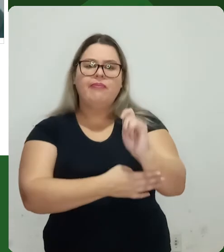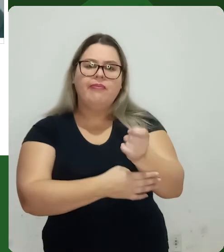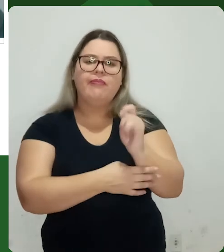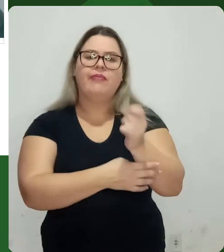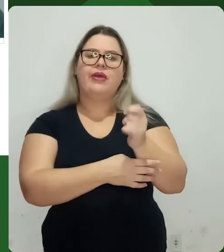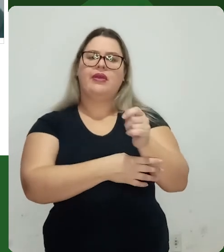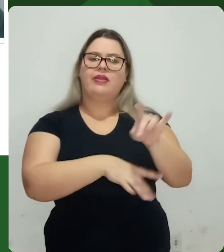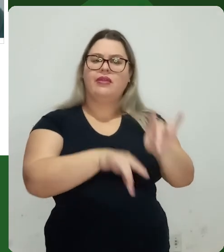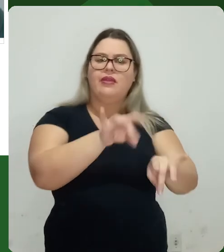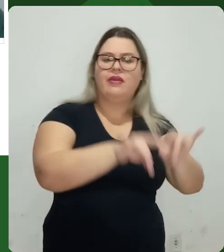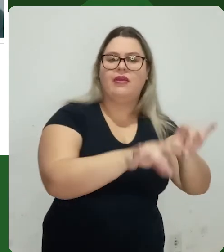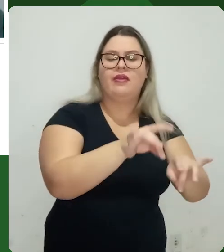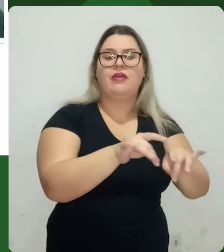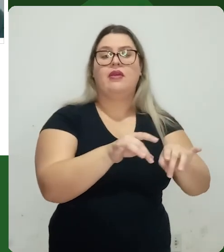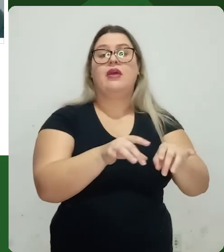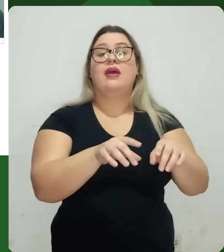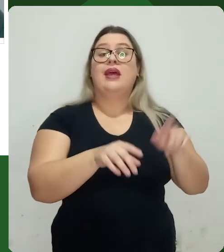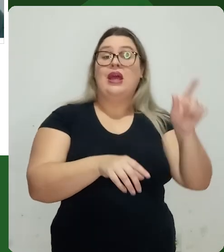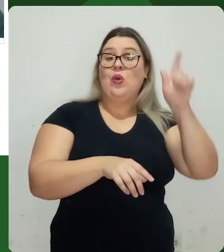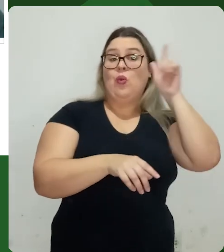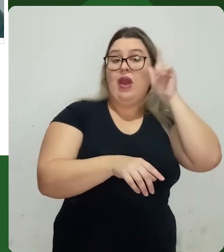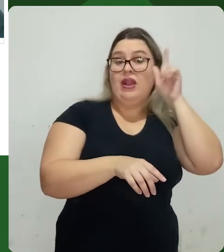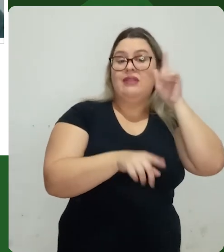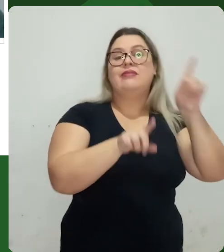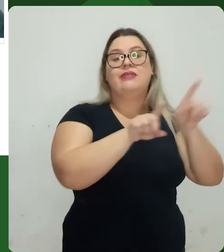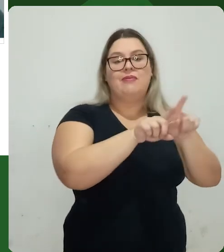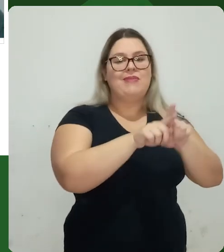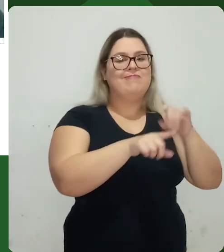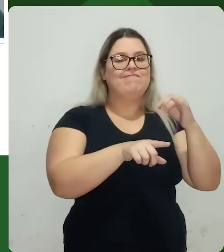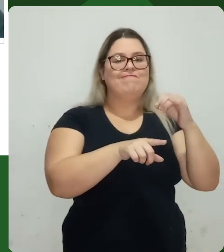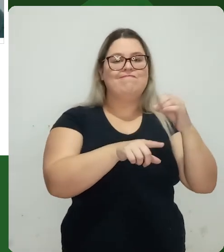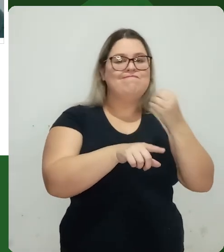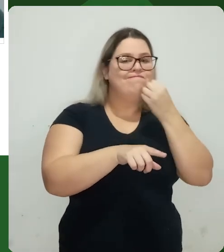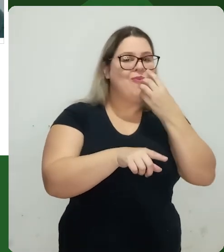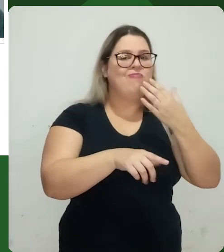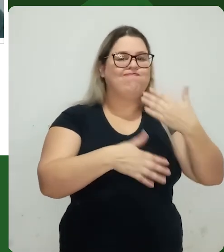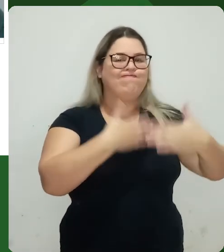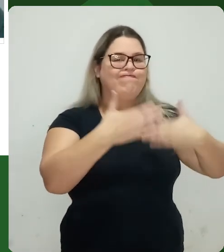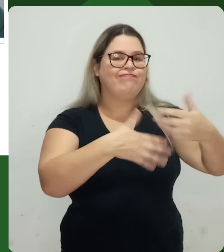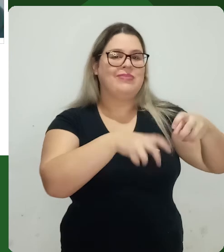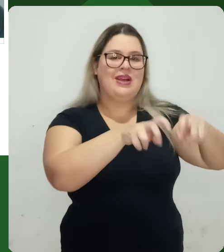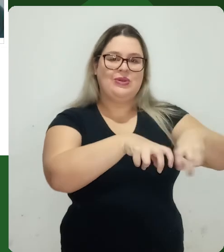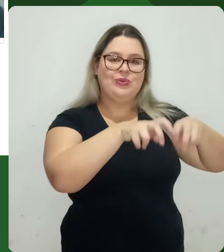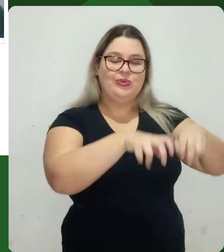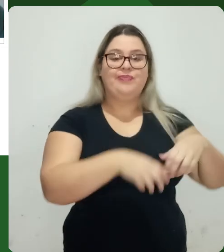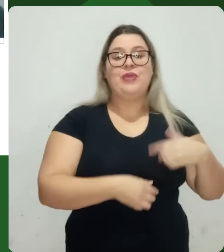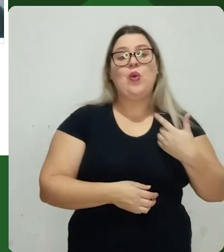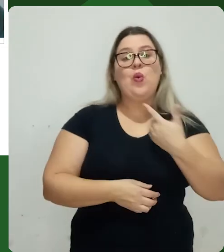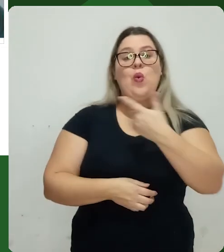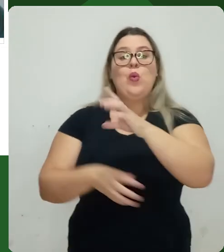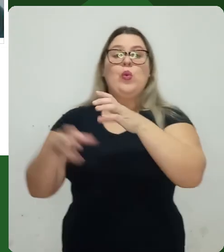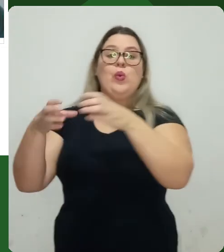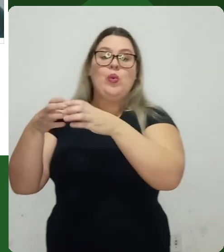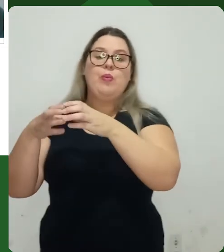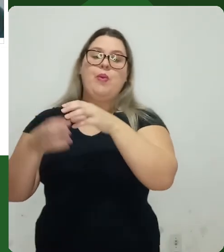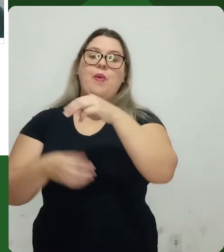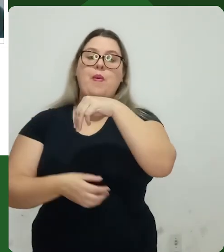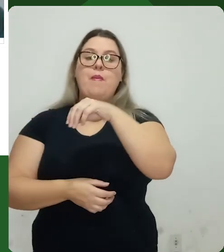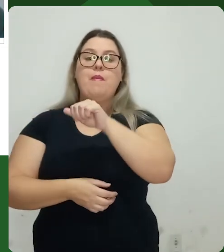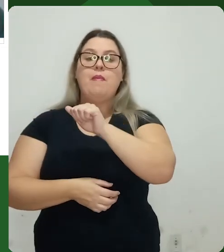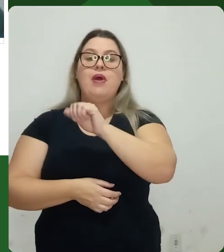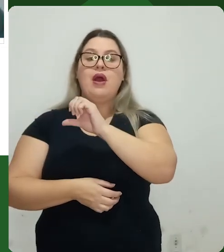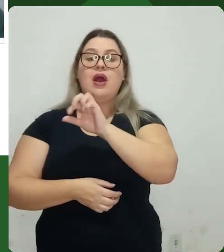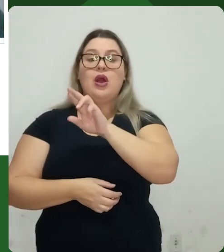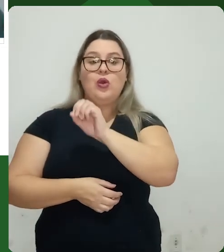pescadores, coleta de frutos, e no caso dos guaranis, muito bons em fazer agricultura também. O grupo macro-G, que eram